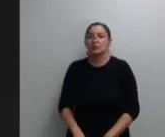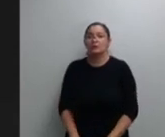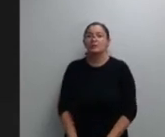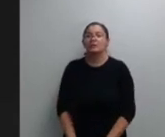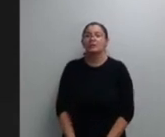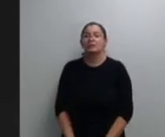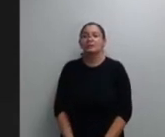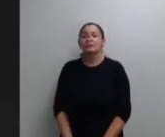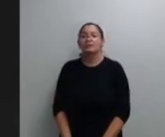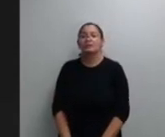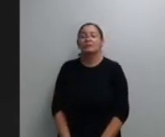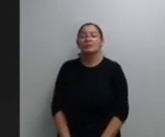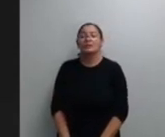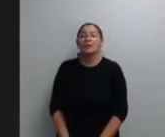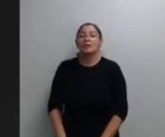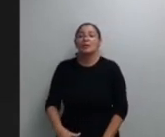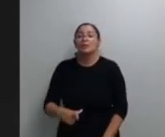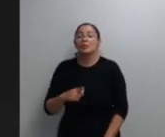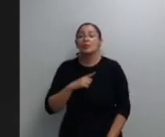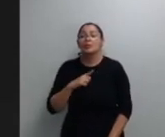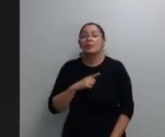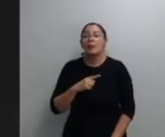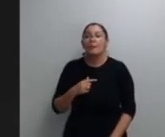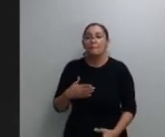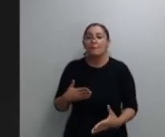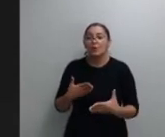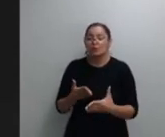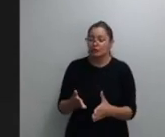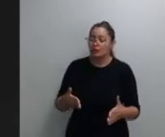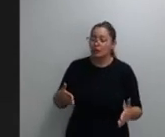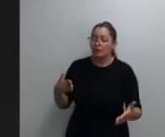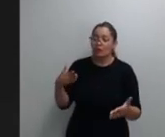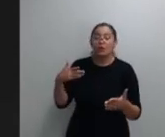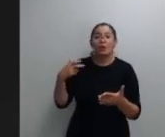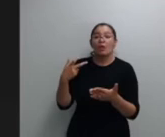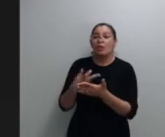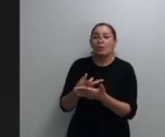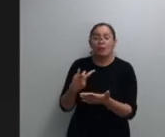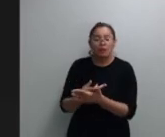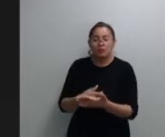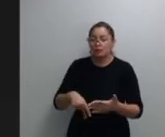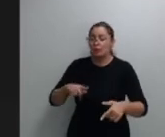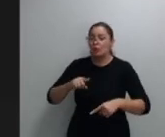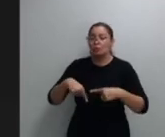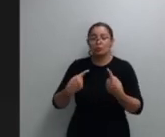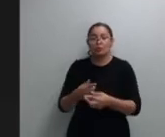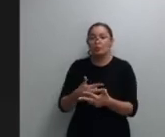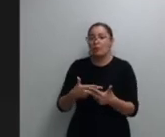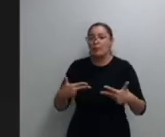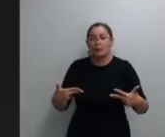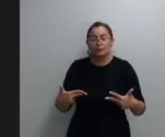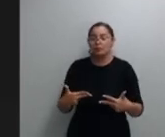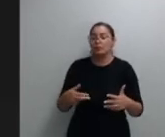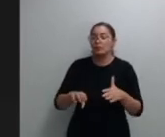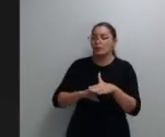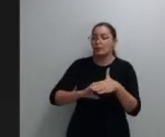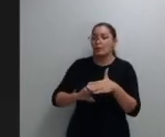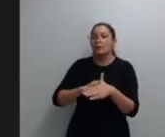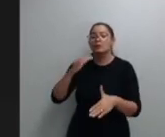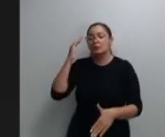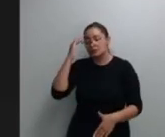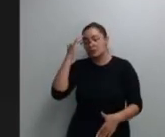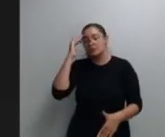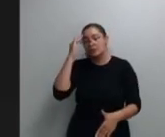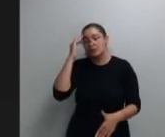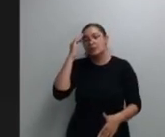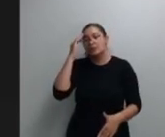que por si só possa vir a afetar as relações concorrenciais esse o entendimento já sedimentado no